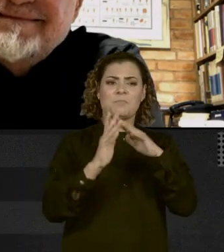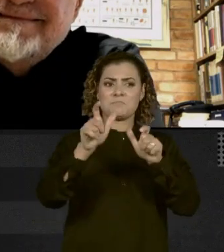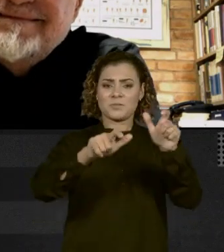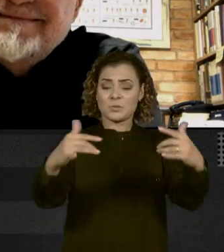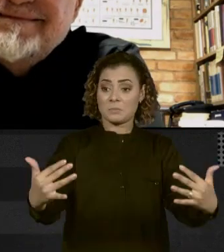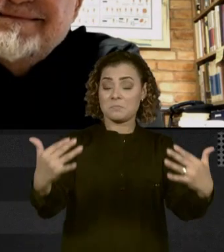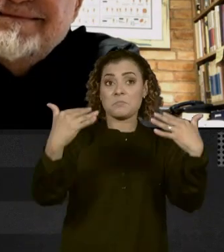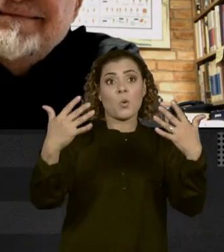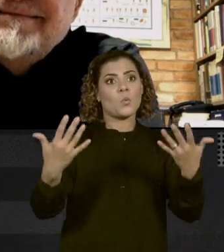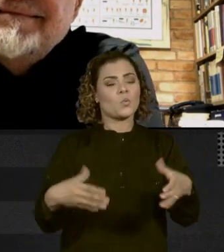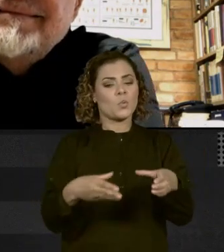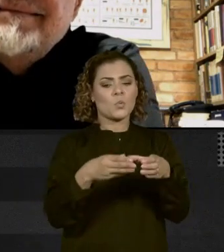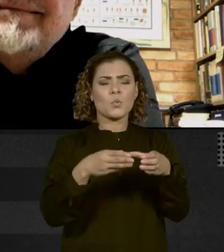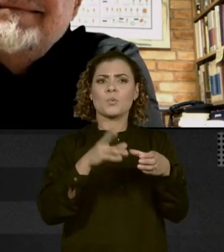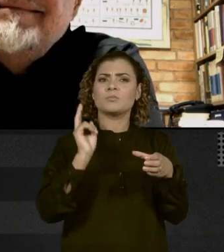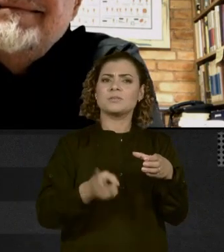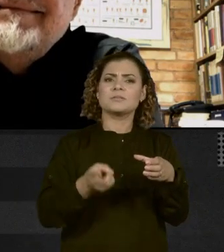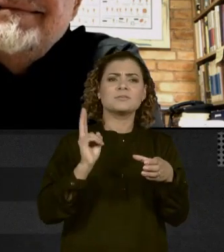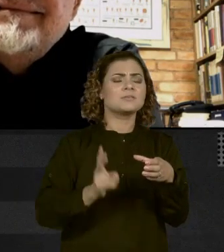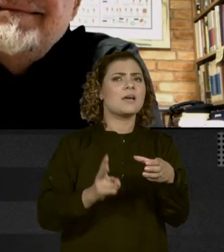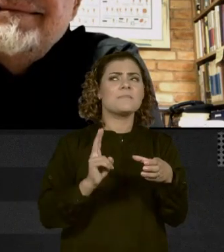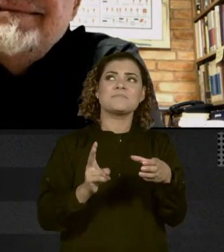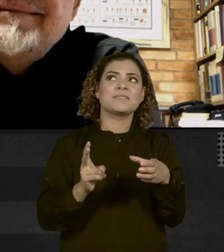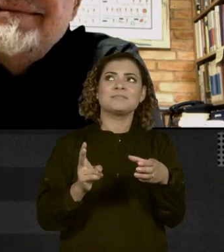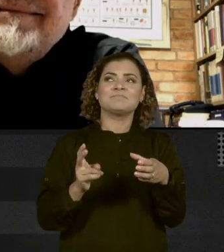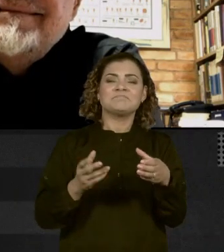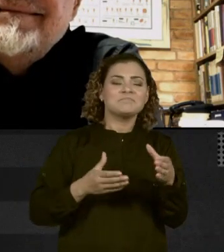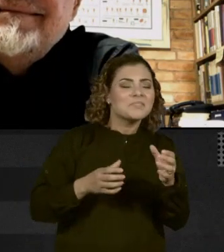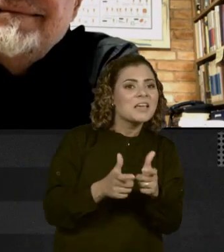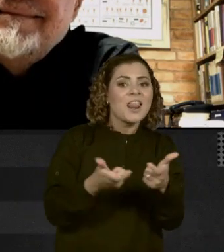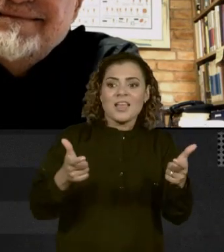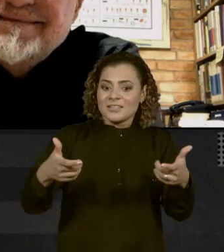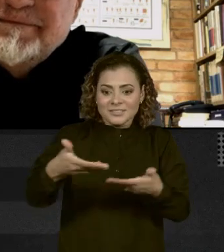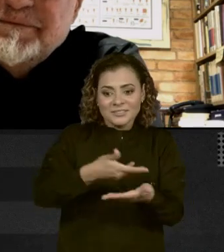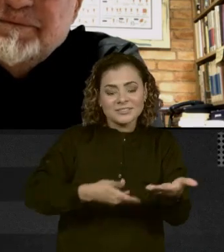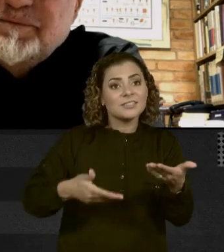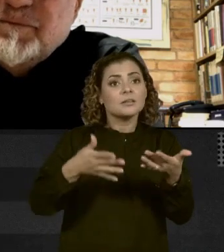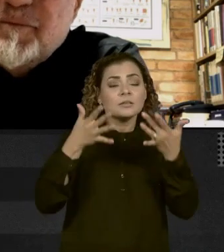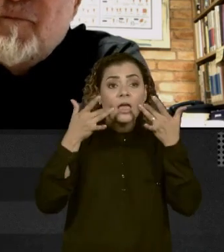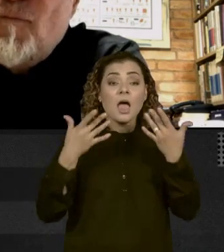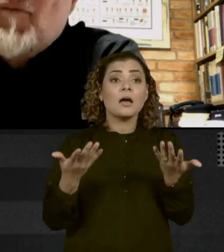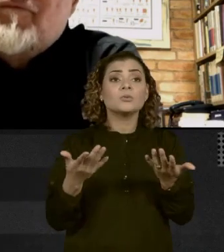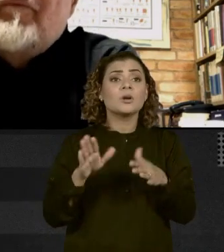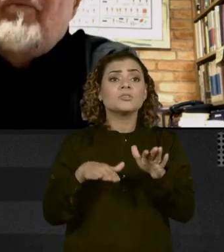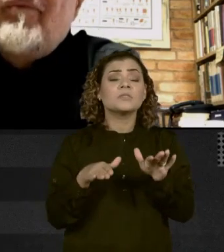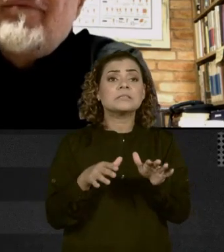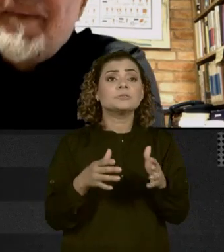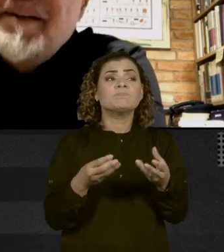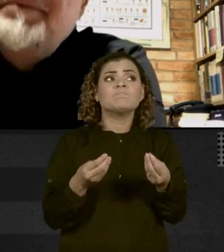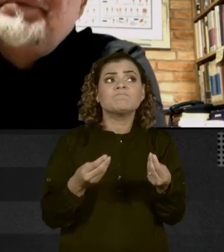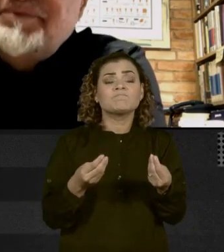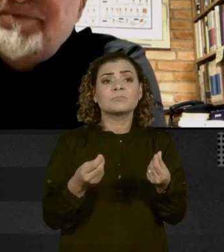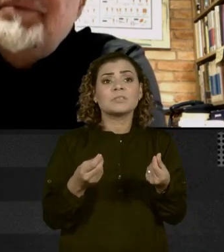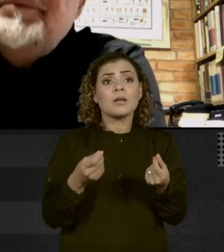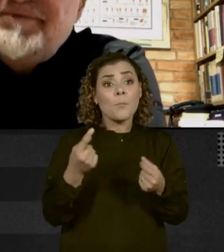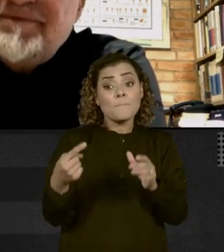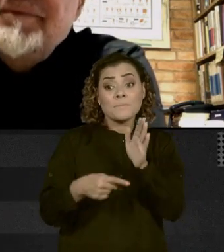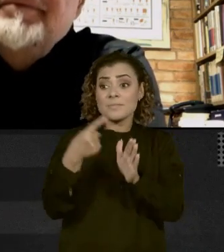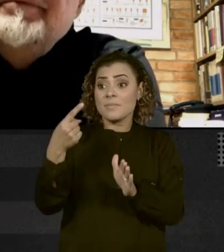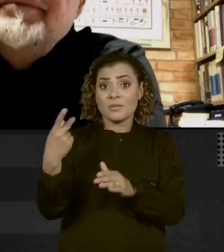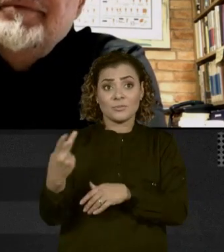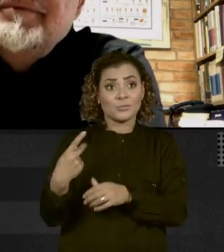pelo menos 6 espetáculos, e cada um deles com estrondoso sucesso, atingindo um número impressionante